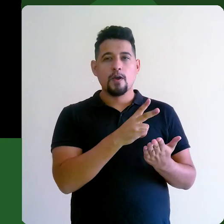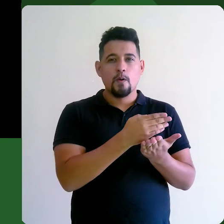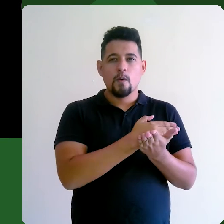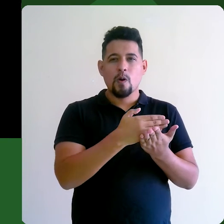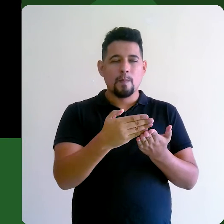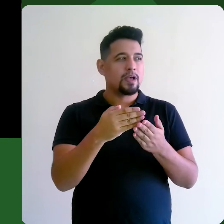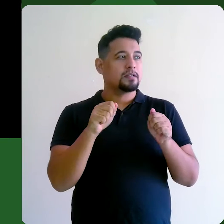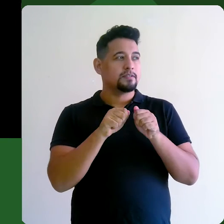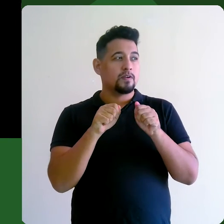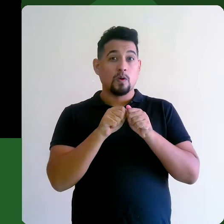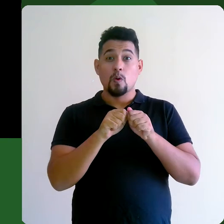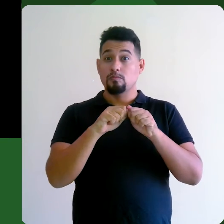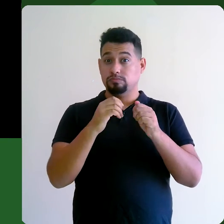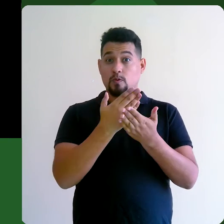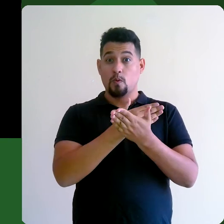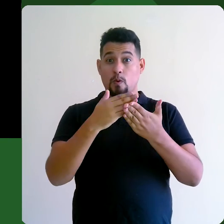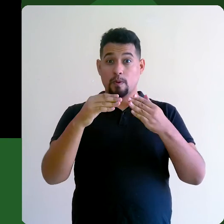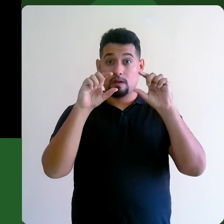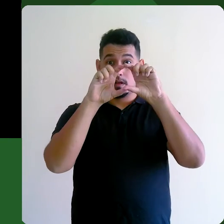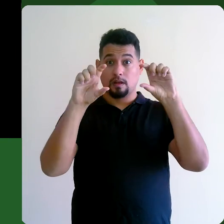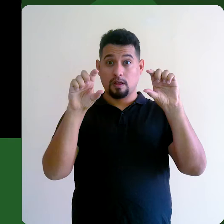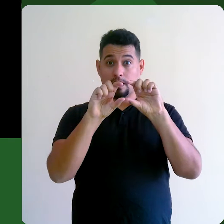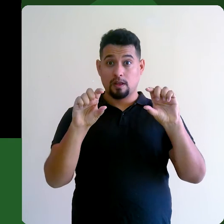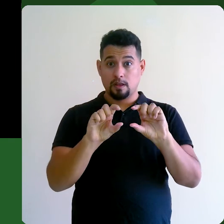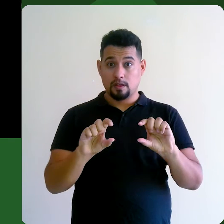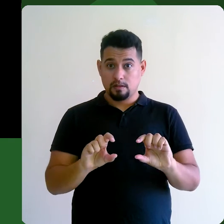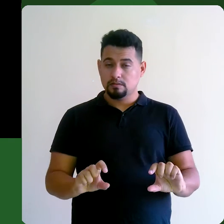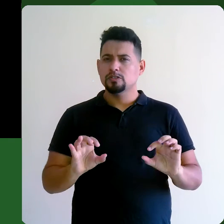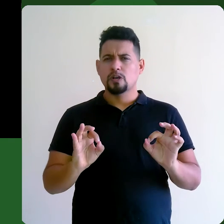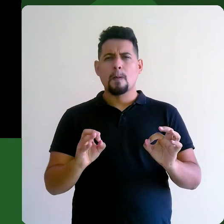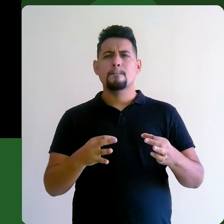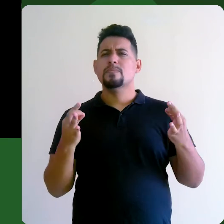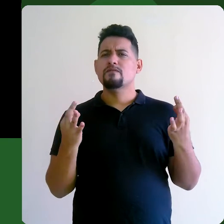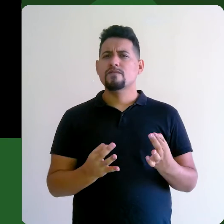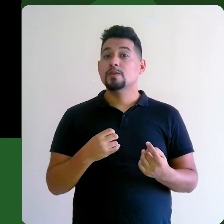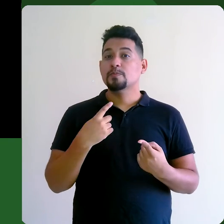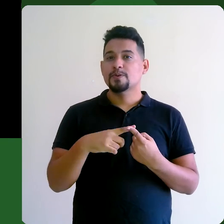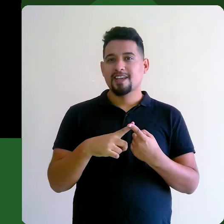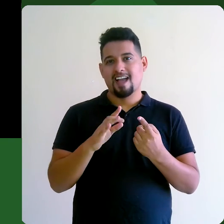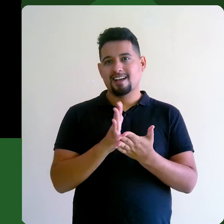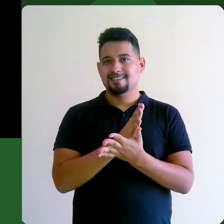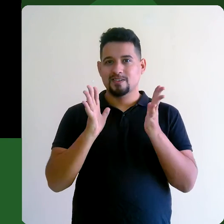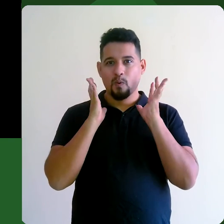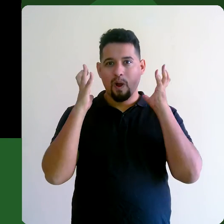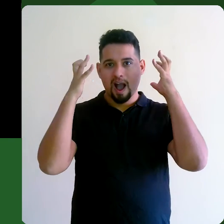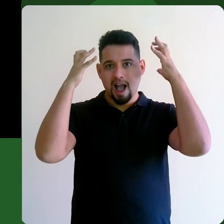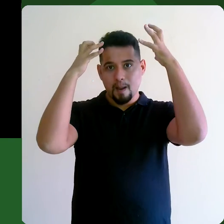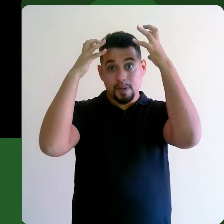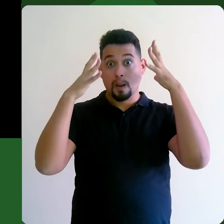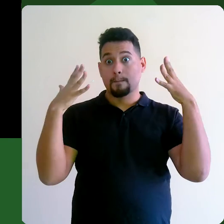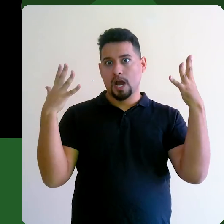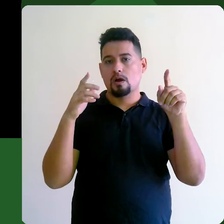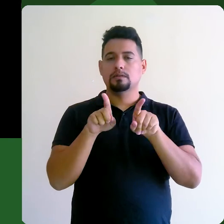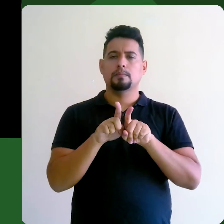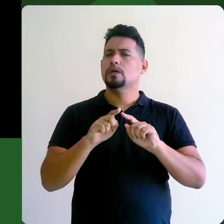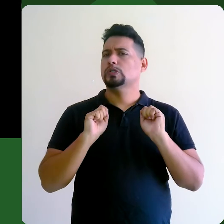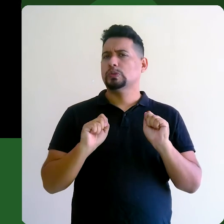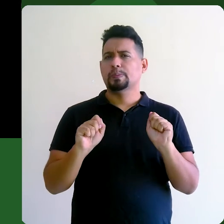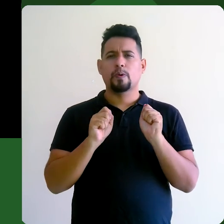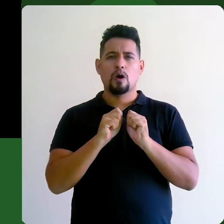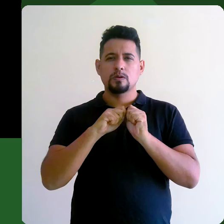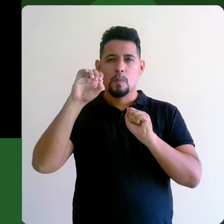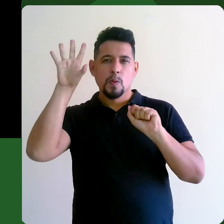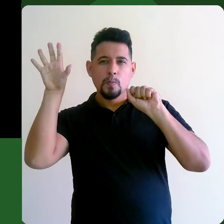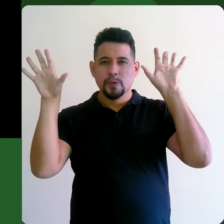Ó, vamos ver então que esse espaço aqui inicial ficou um pouquinho maior que o espaço final. E isso é ótimo porque geralmente o cabelo é